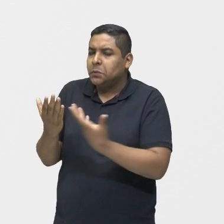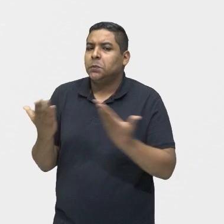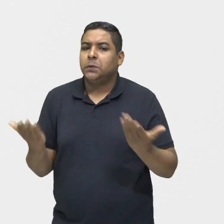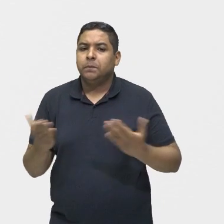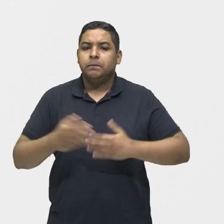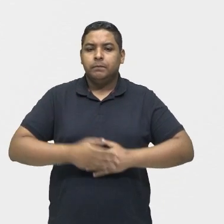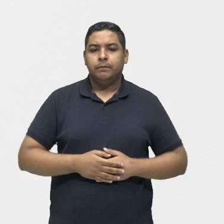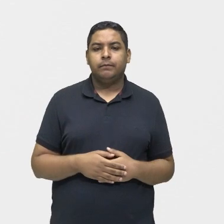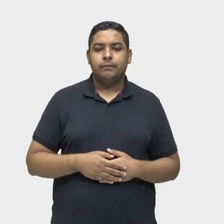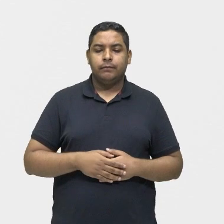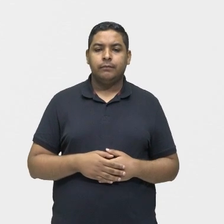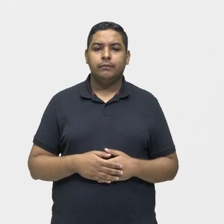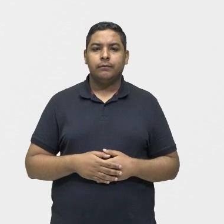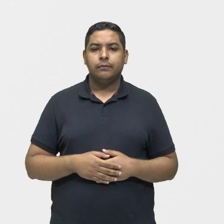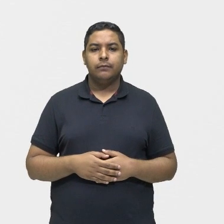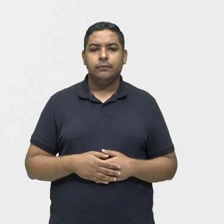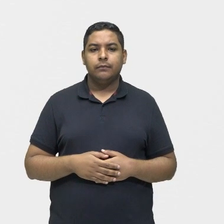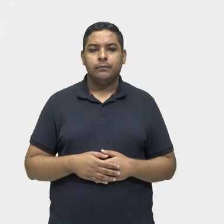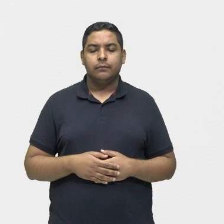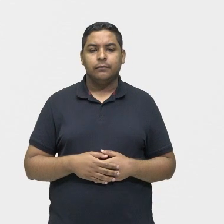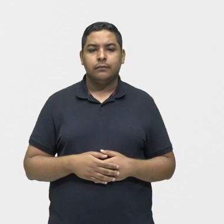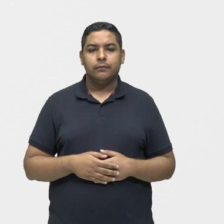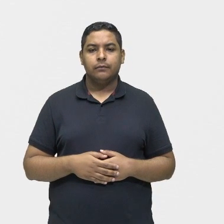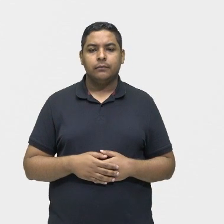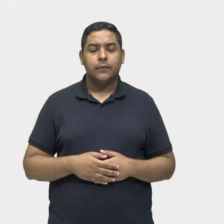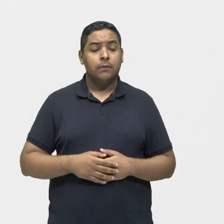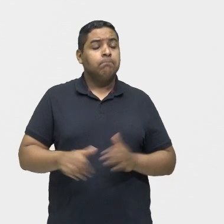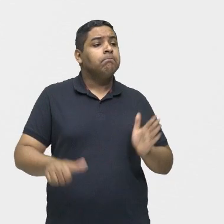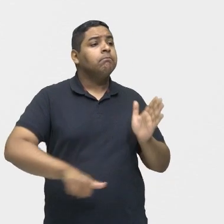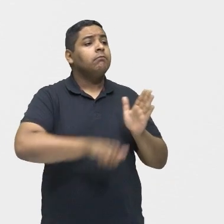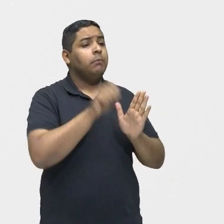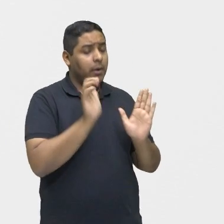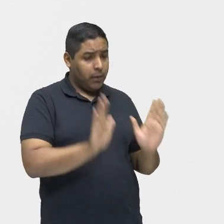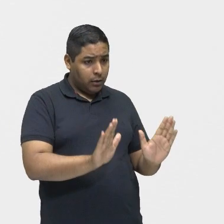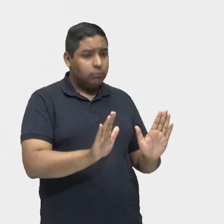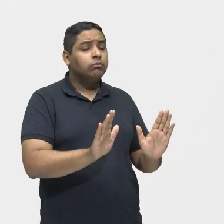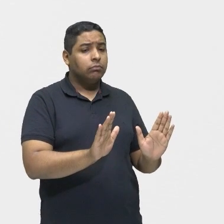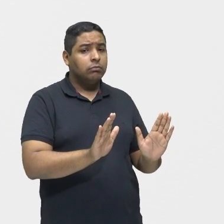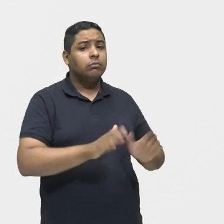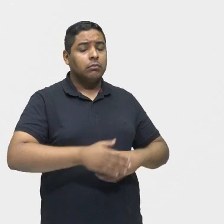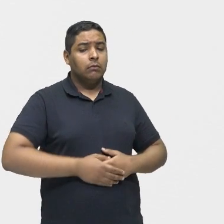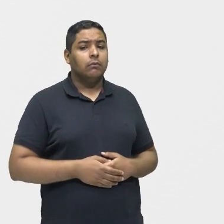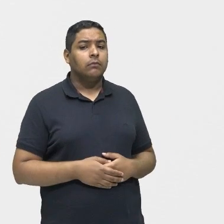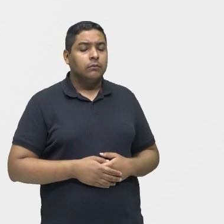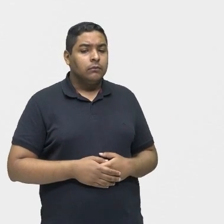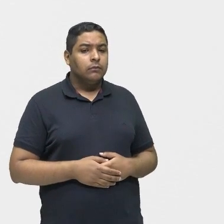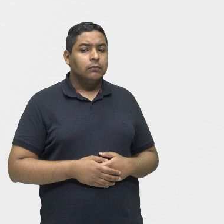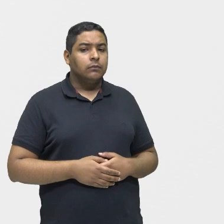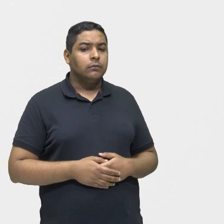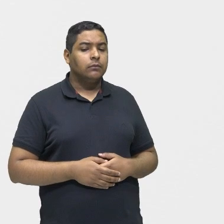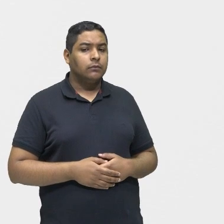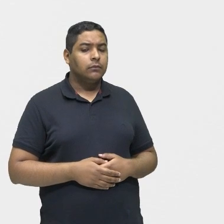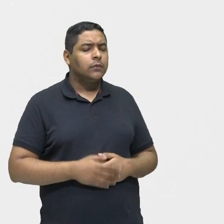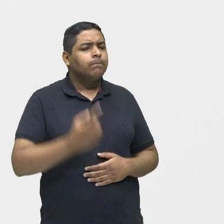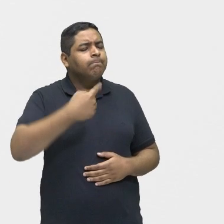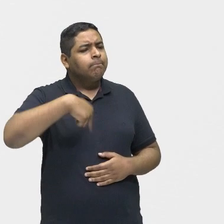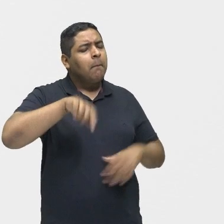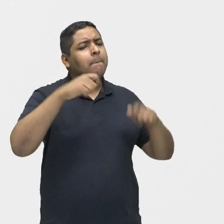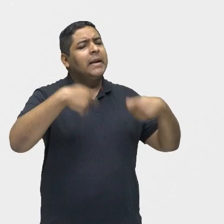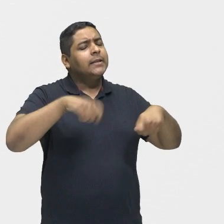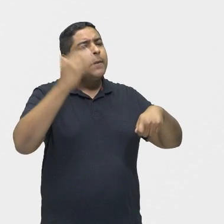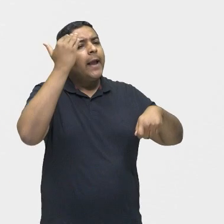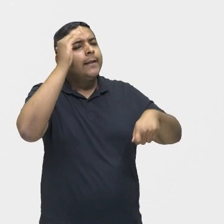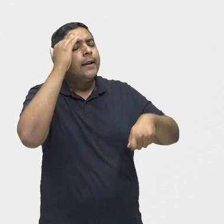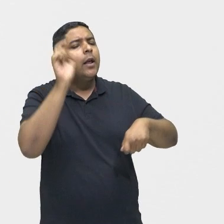a resposta. Sure, first of all, primeiro de tudo, let's understand what's consumerism. Vamos entender então o que